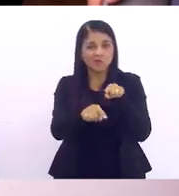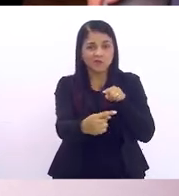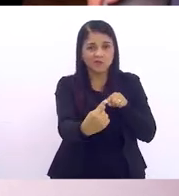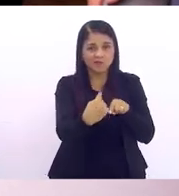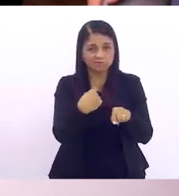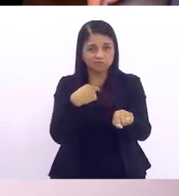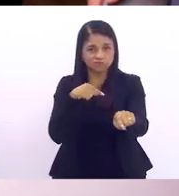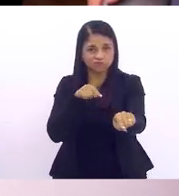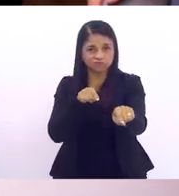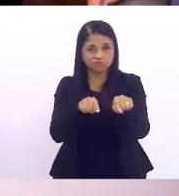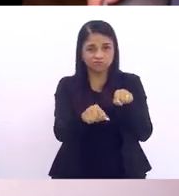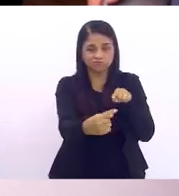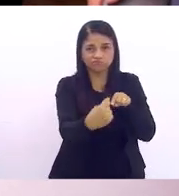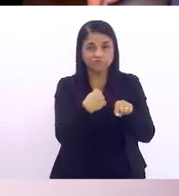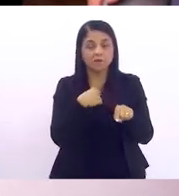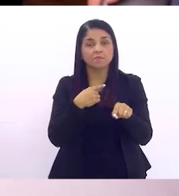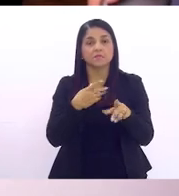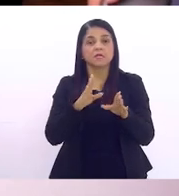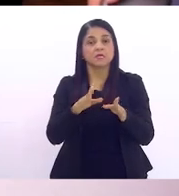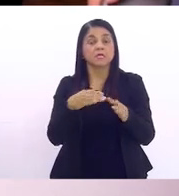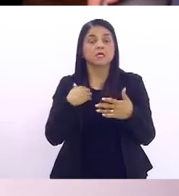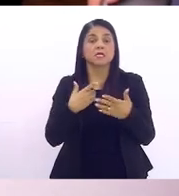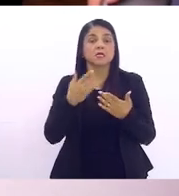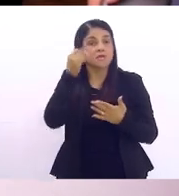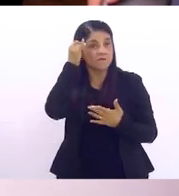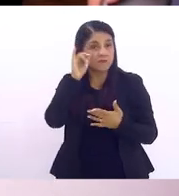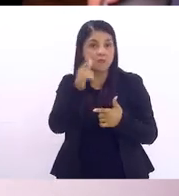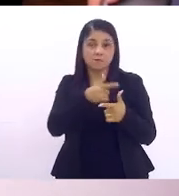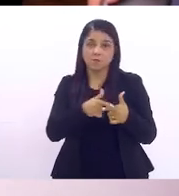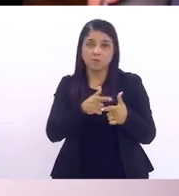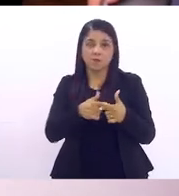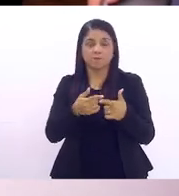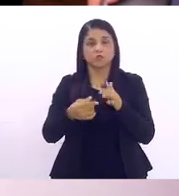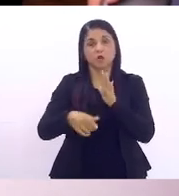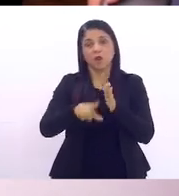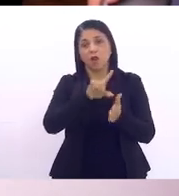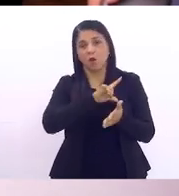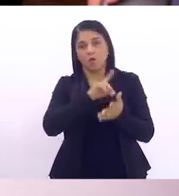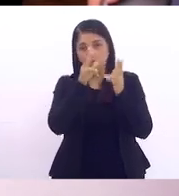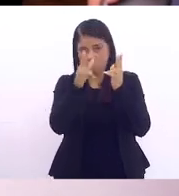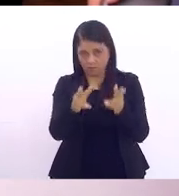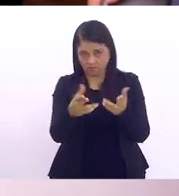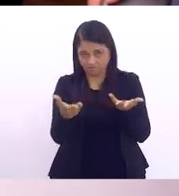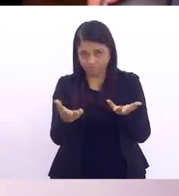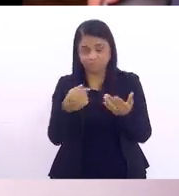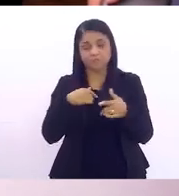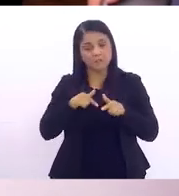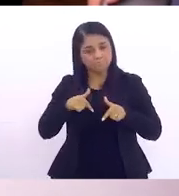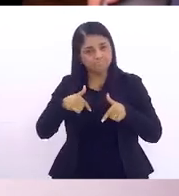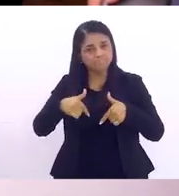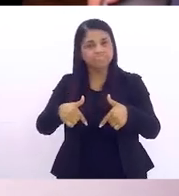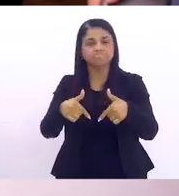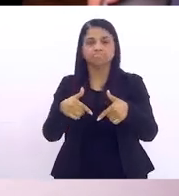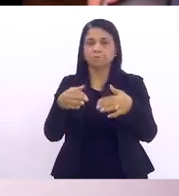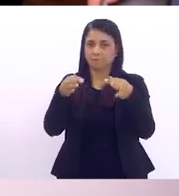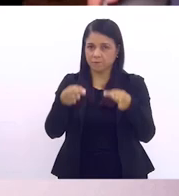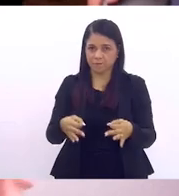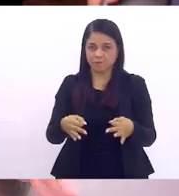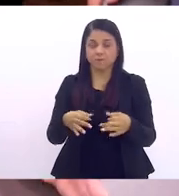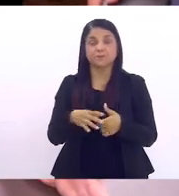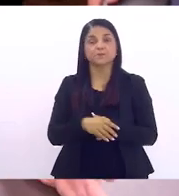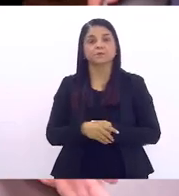históricos que ela apresentou e para que o sistema funcione de um modo eficiente